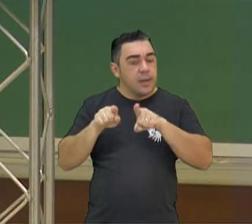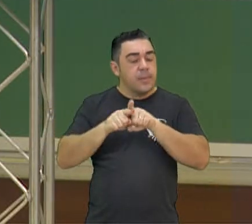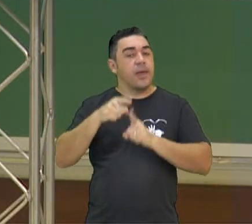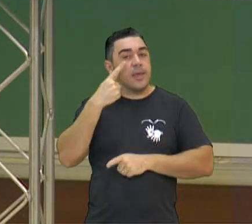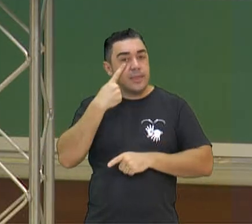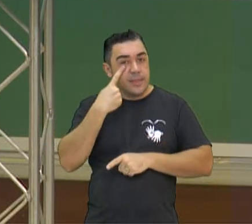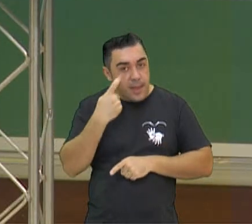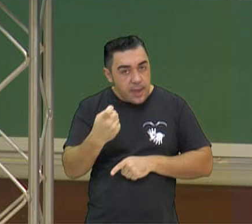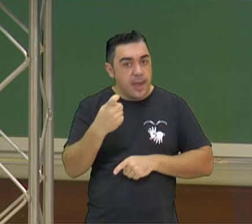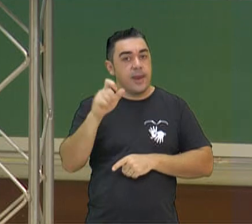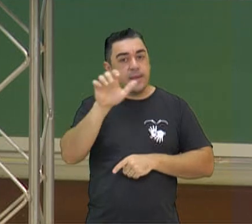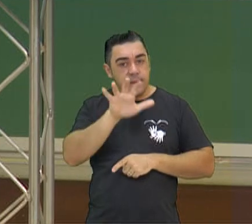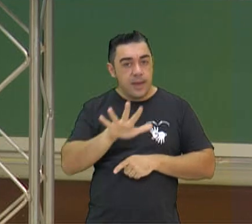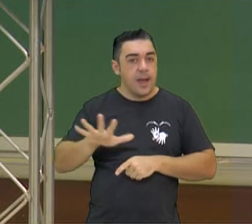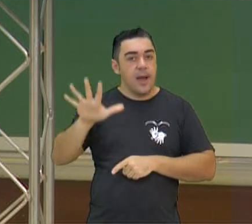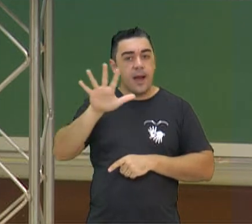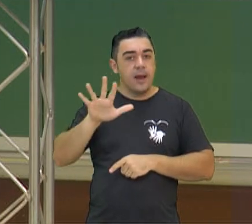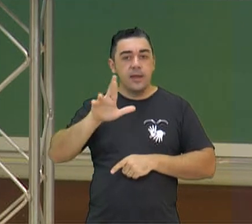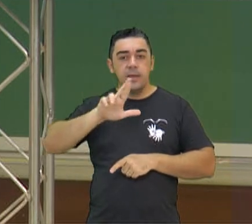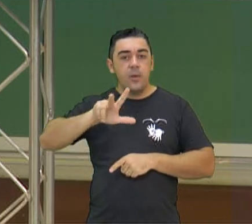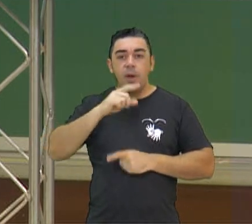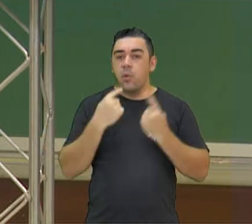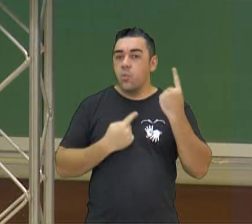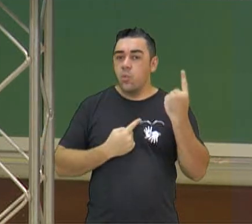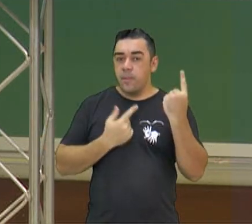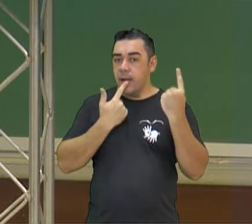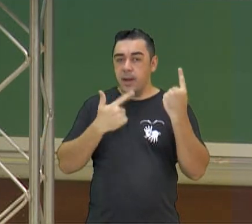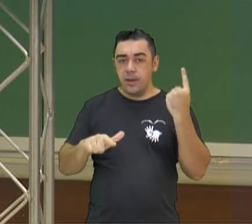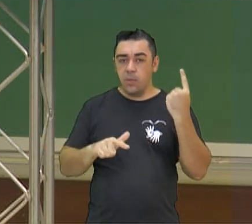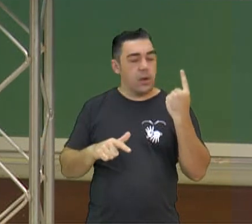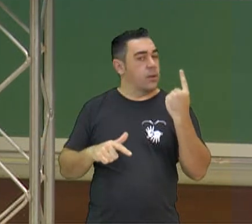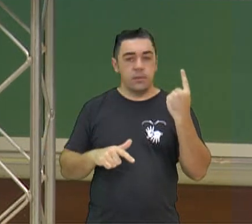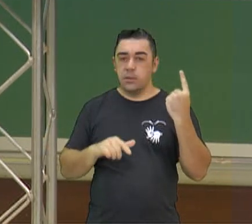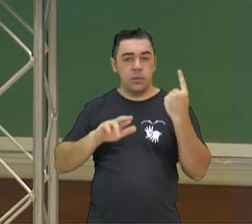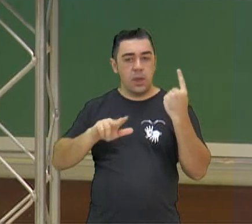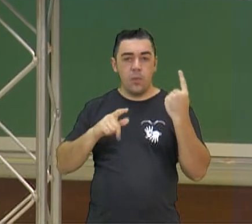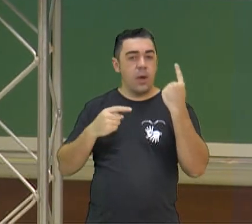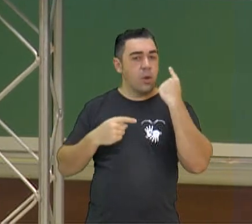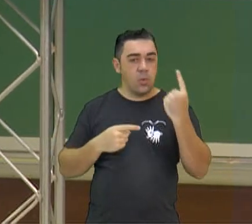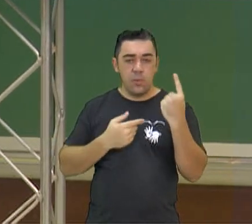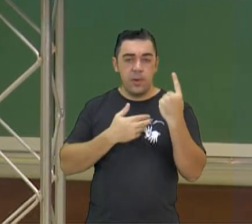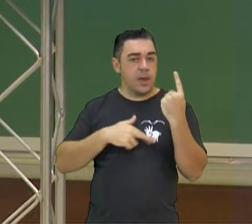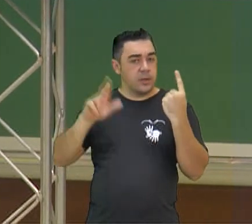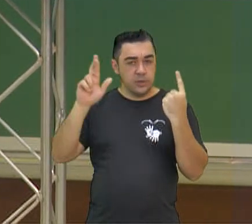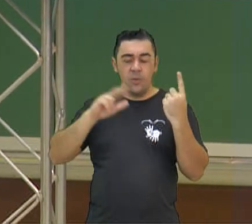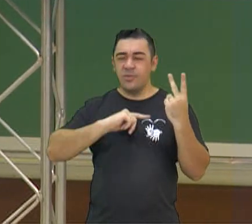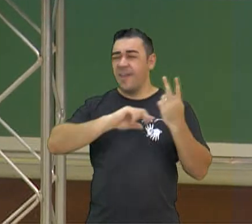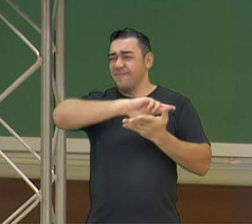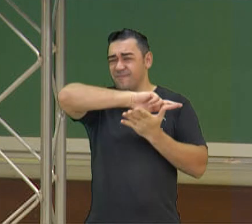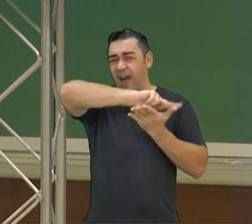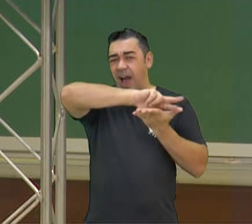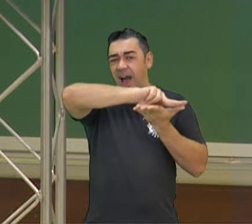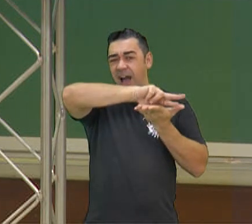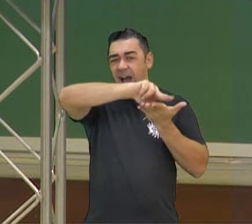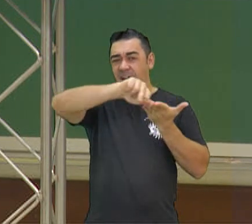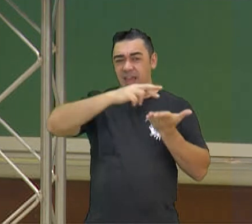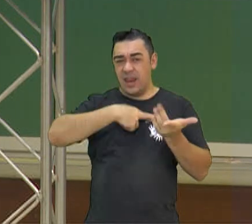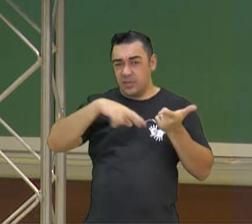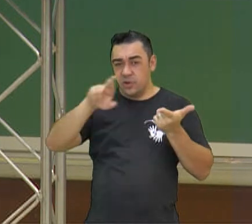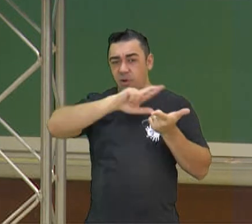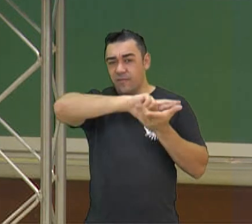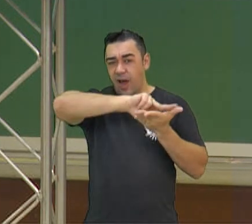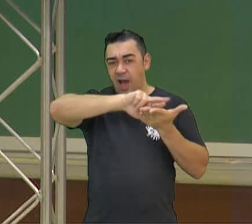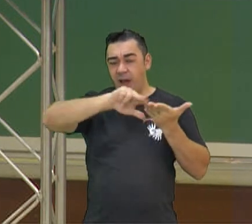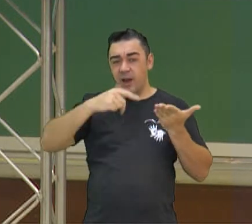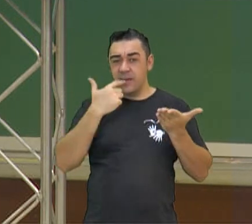área que não tem só uma língua, não tem só uma religião, não tem só um alfabeto, tem várias religiões, vários